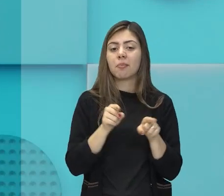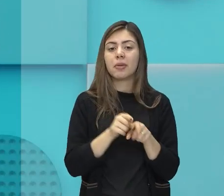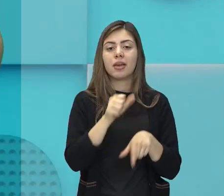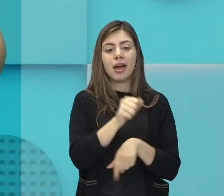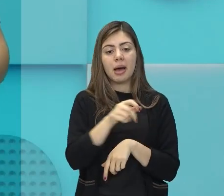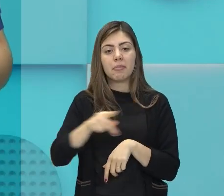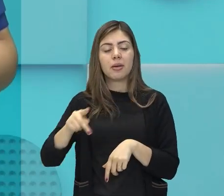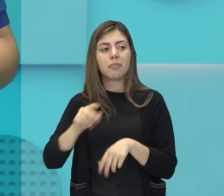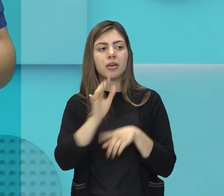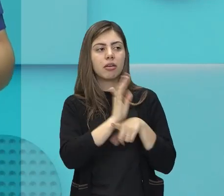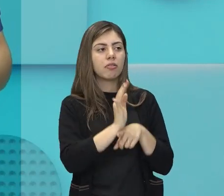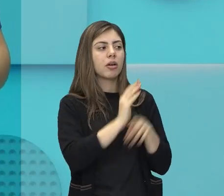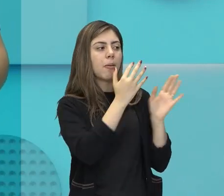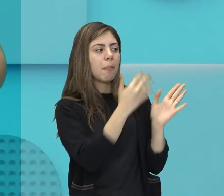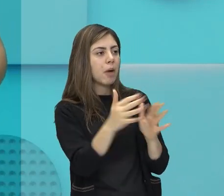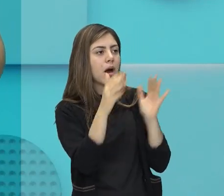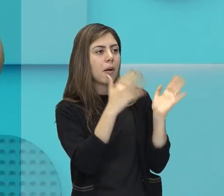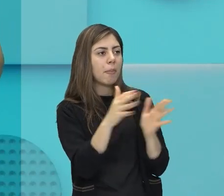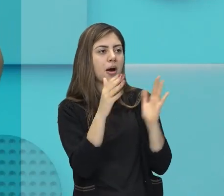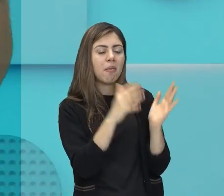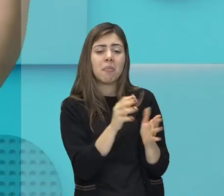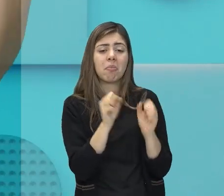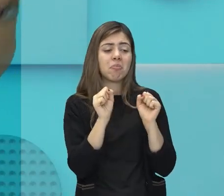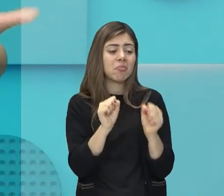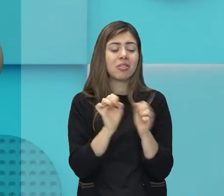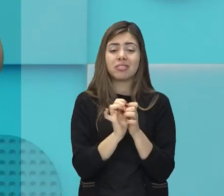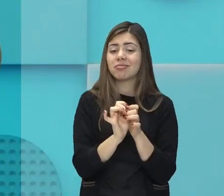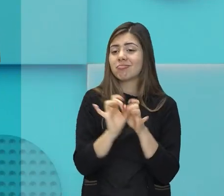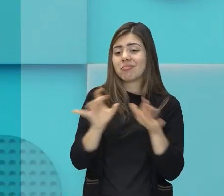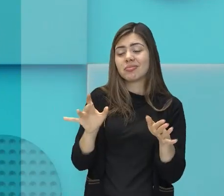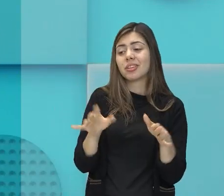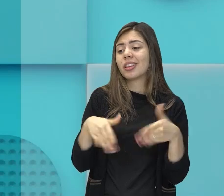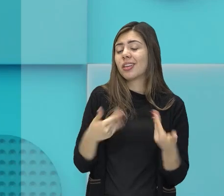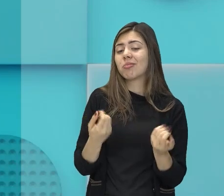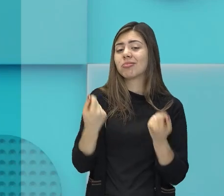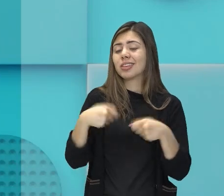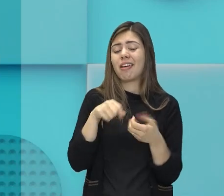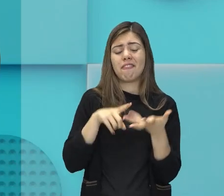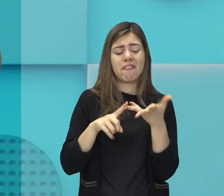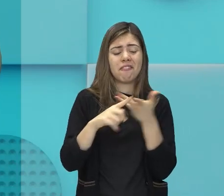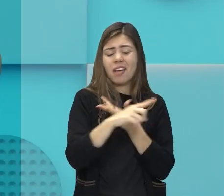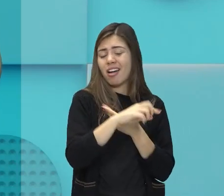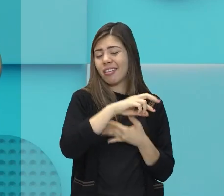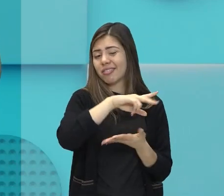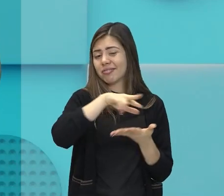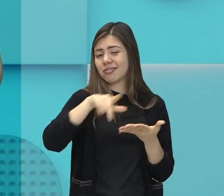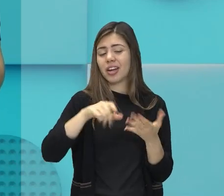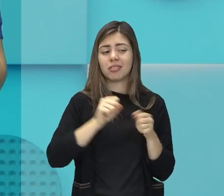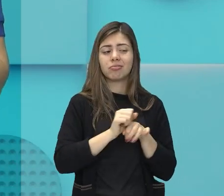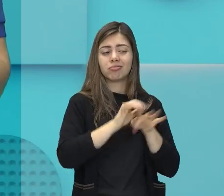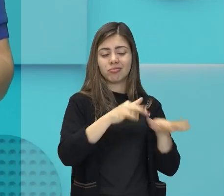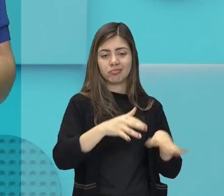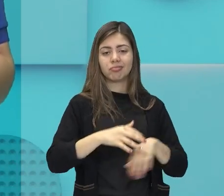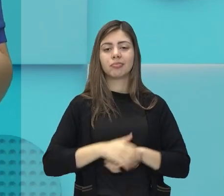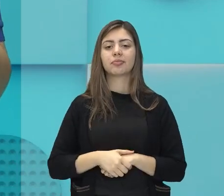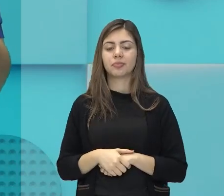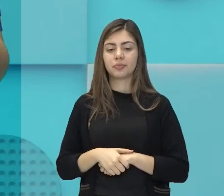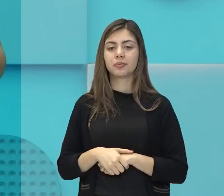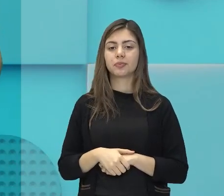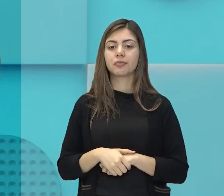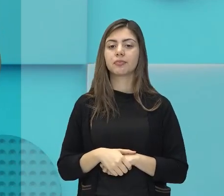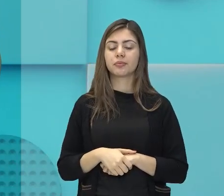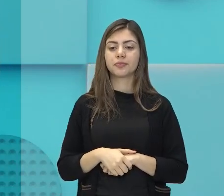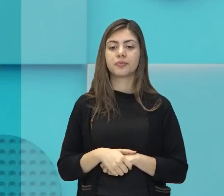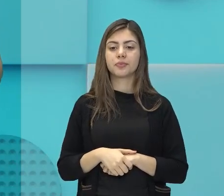não é mesmo? Então, vejam aí que as formas são bastante variadas. E ainda comentando sobre